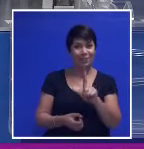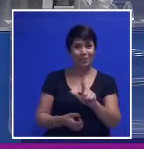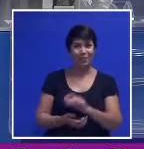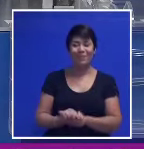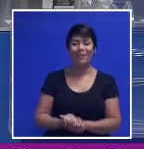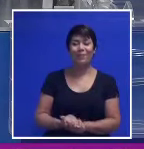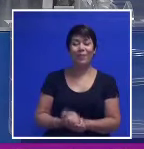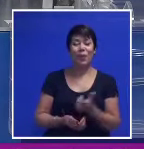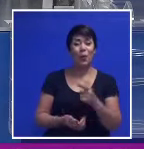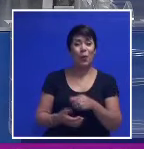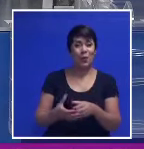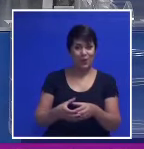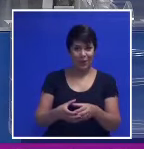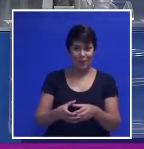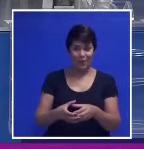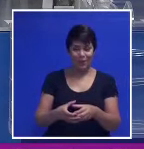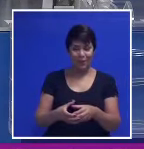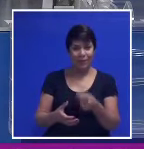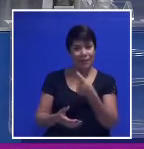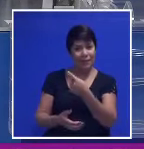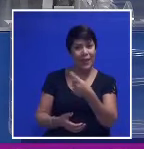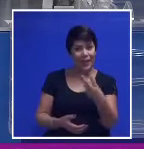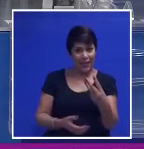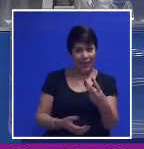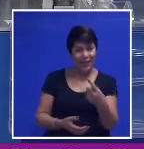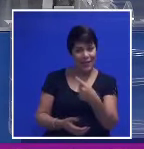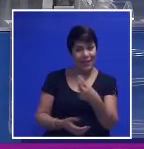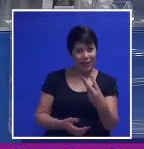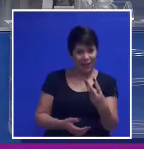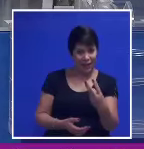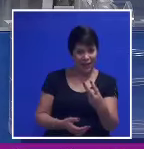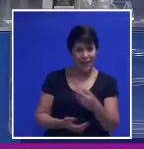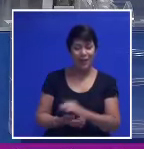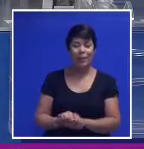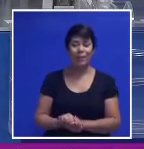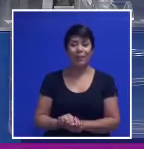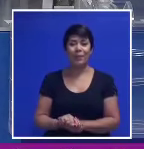ganhar. Mais uma bola sorteada, 13, número 13.